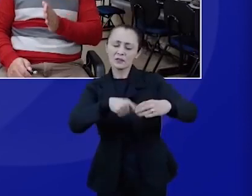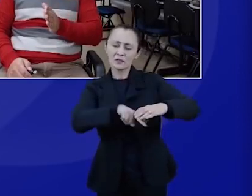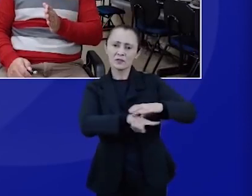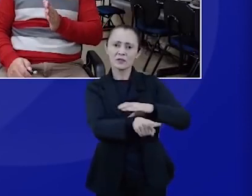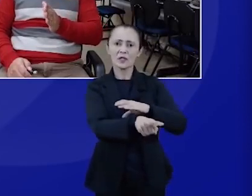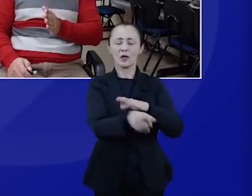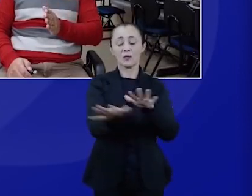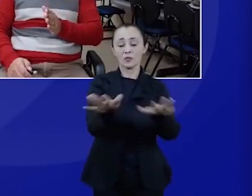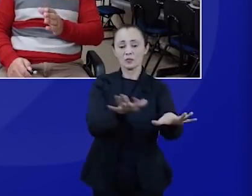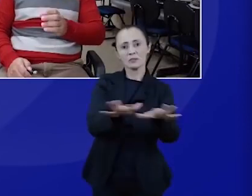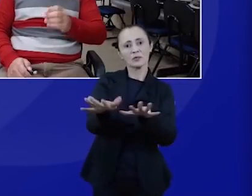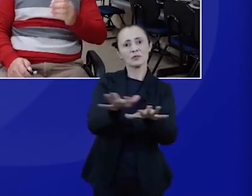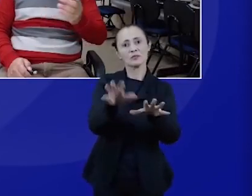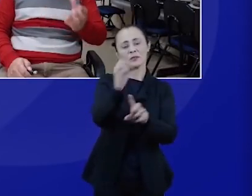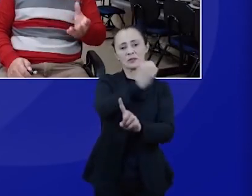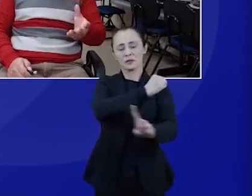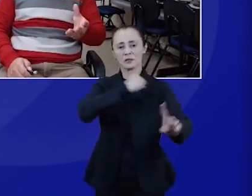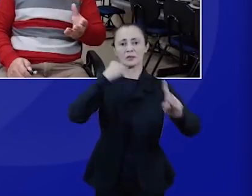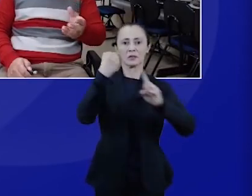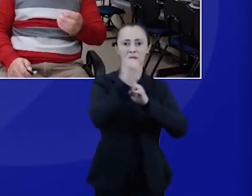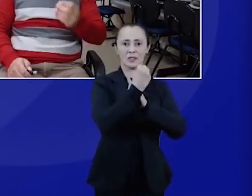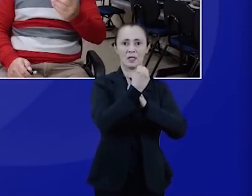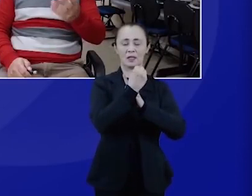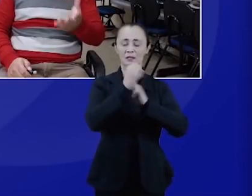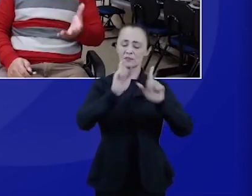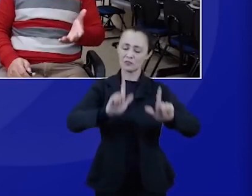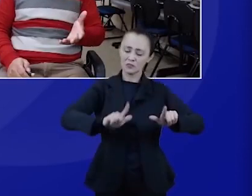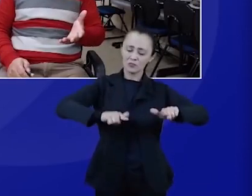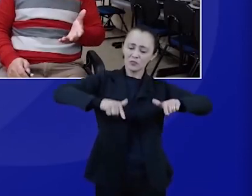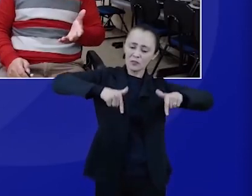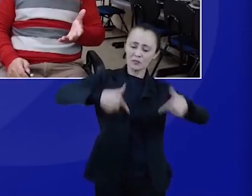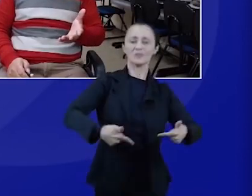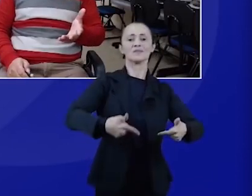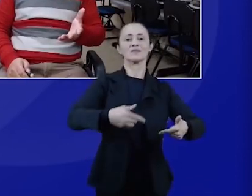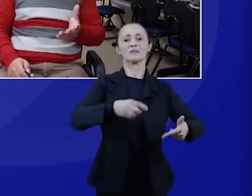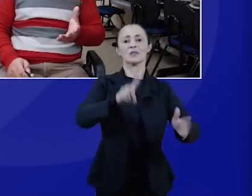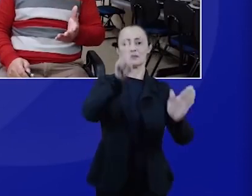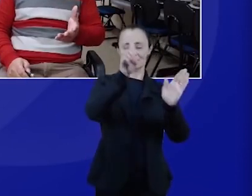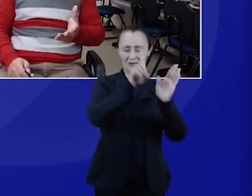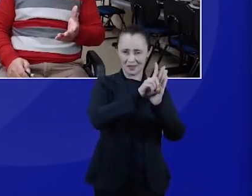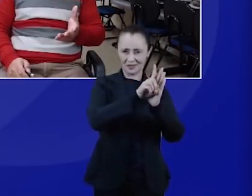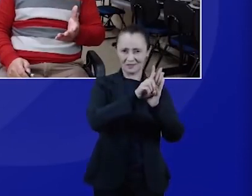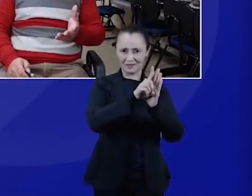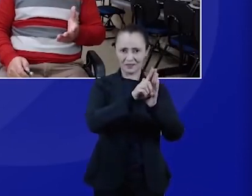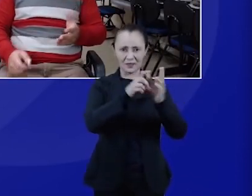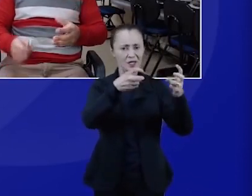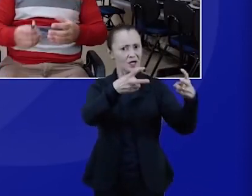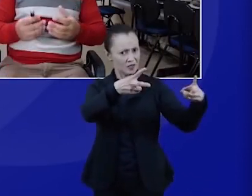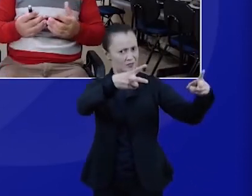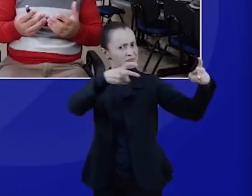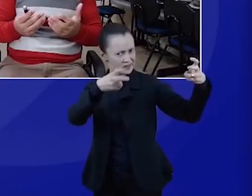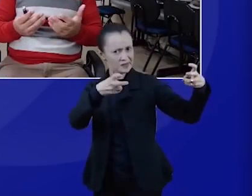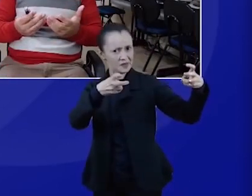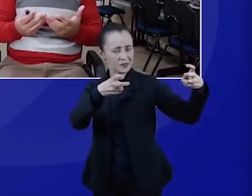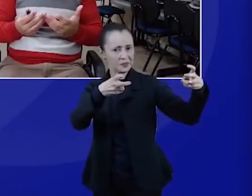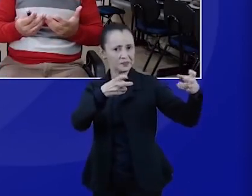movimentos sociais do campo, as suas lutas e pelos seus direitos. Perceberam?